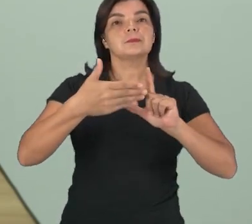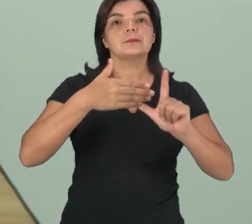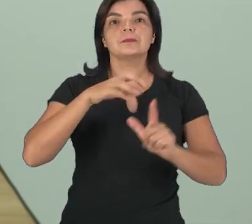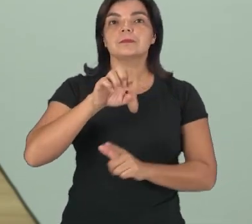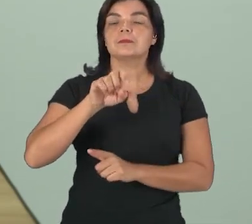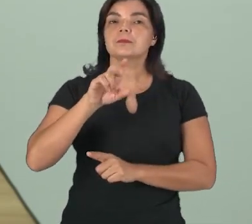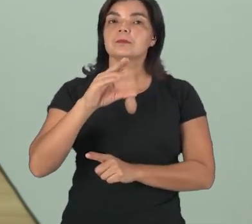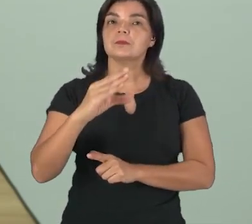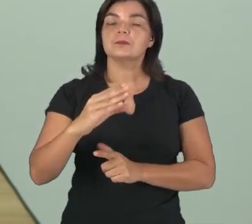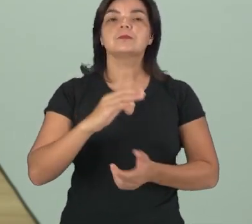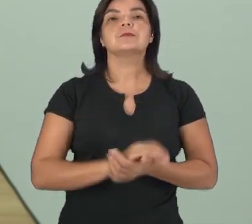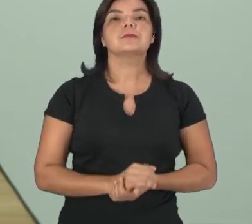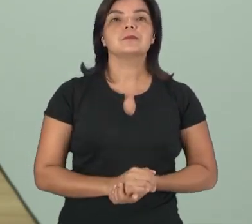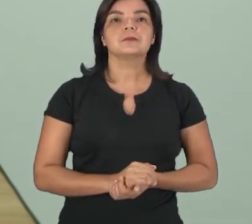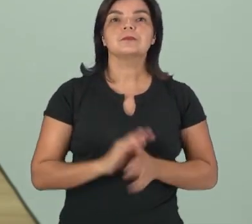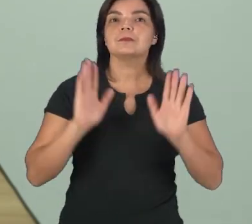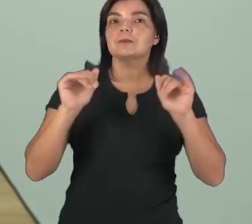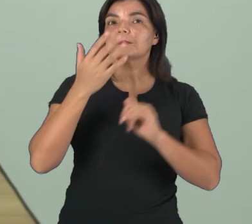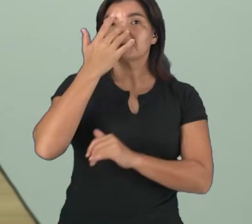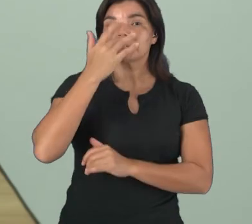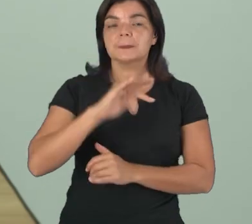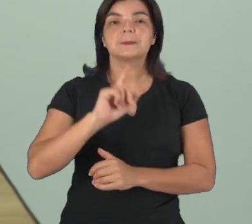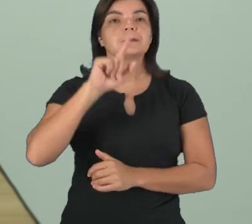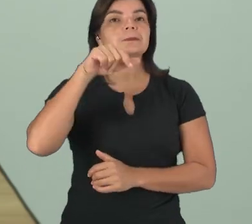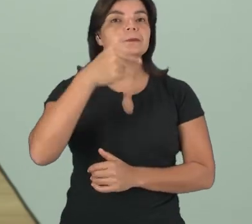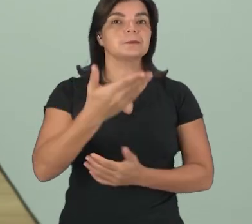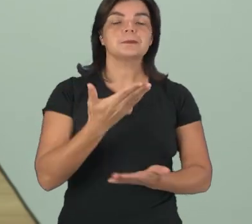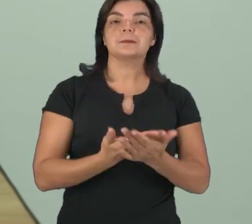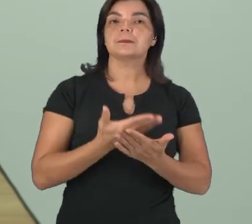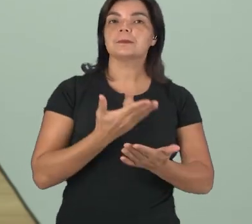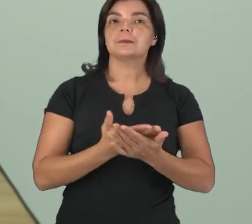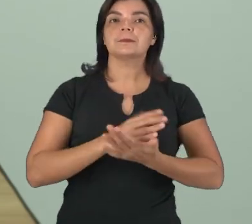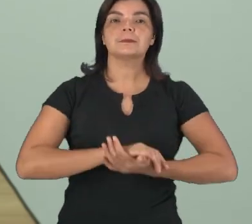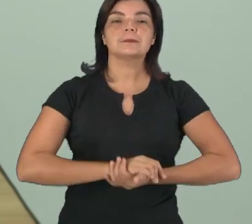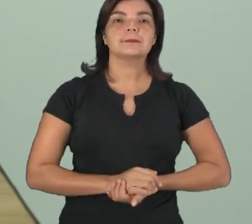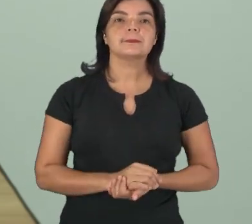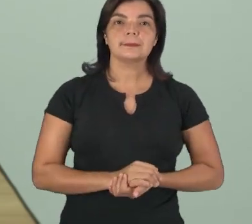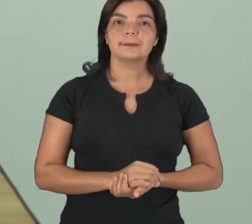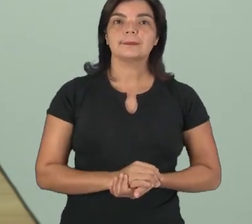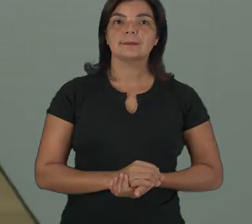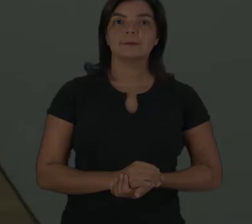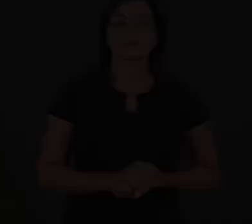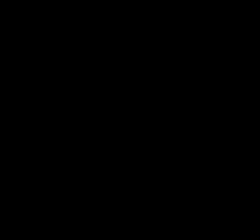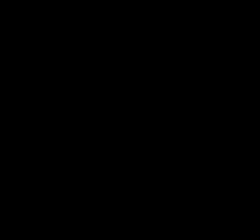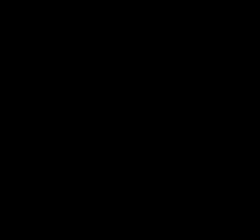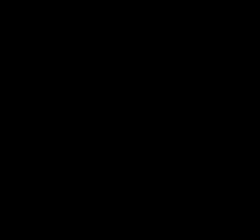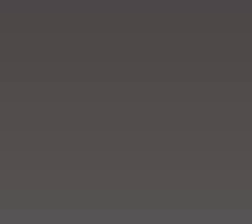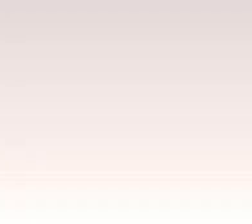acesse a plataforma Eduque. Tchau, tchau, crianças! Até a nossa próxima aula!